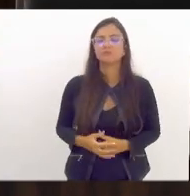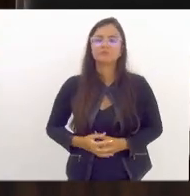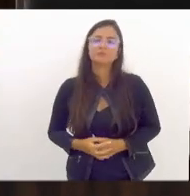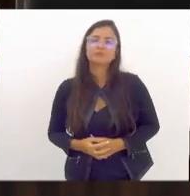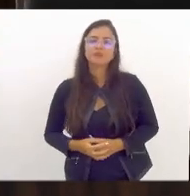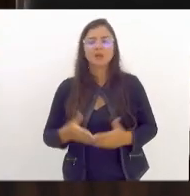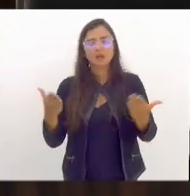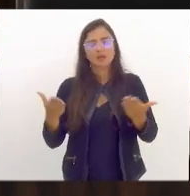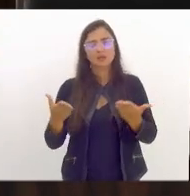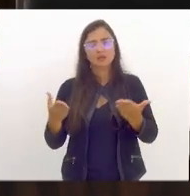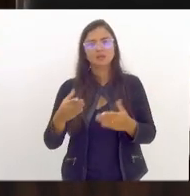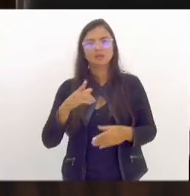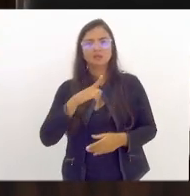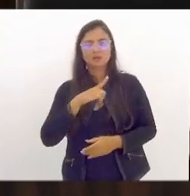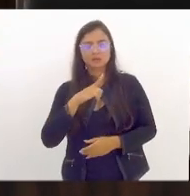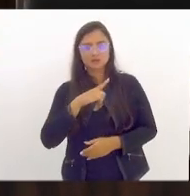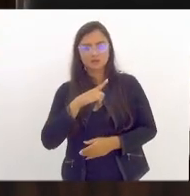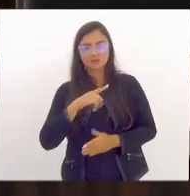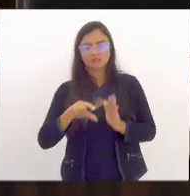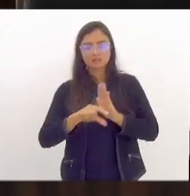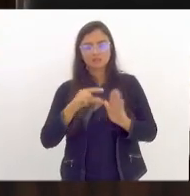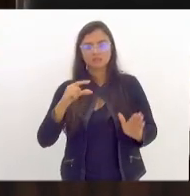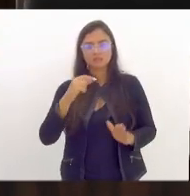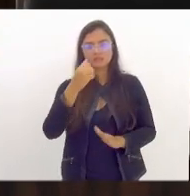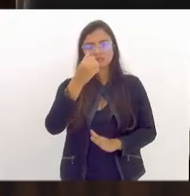dia, de acordo com o inciso 1º do artigo